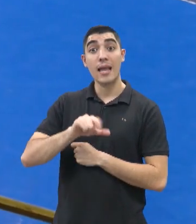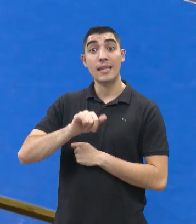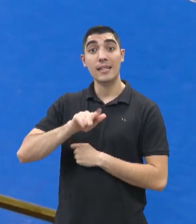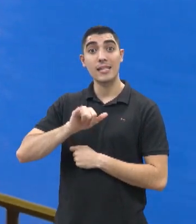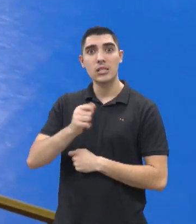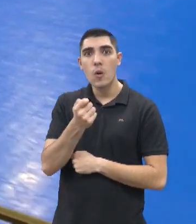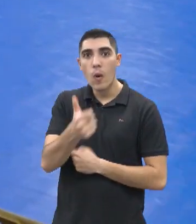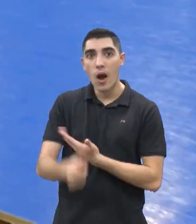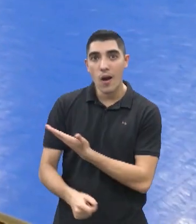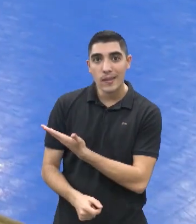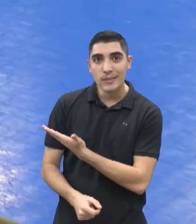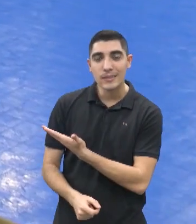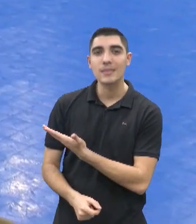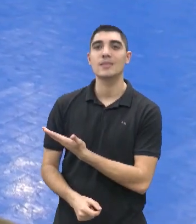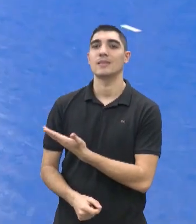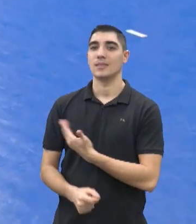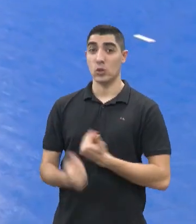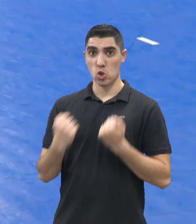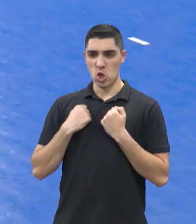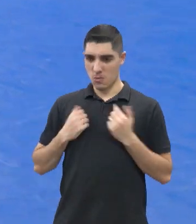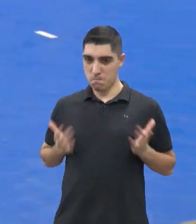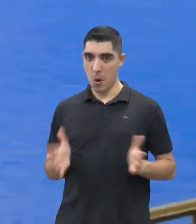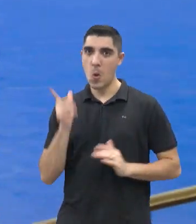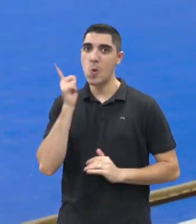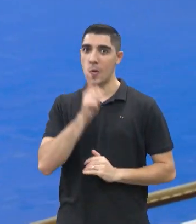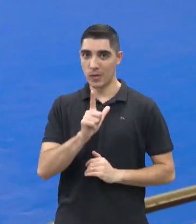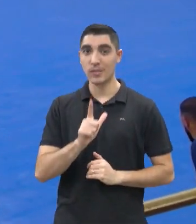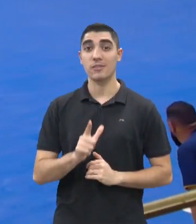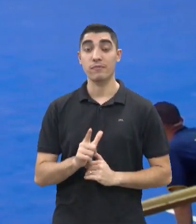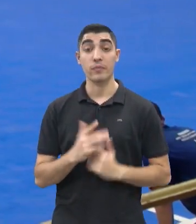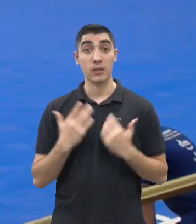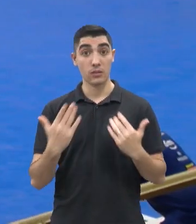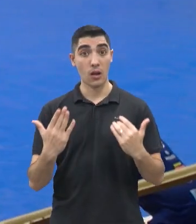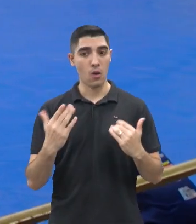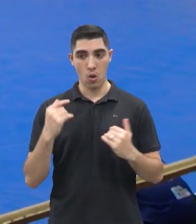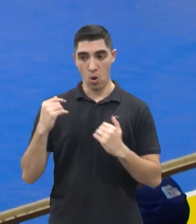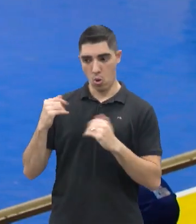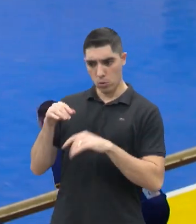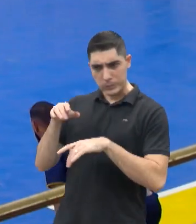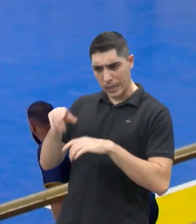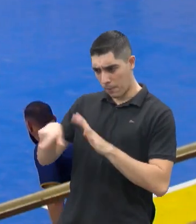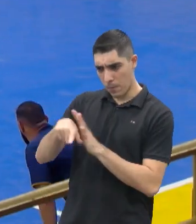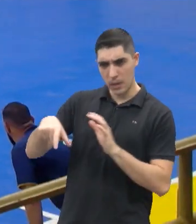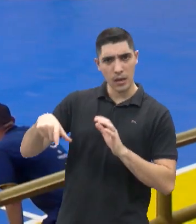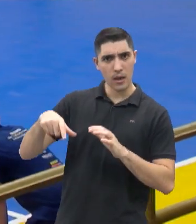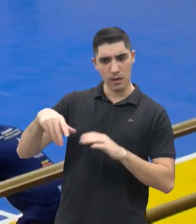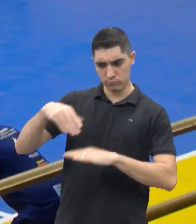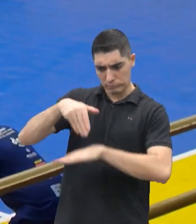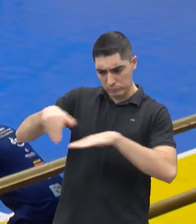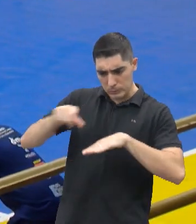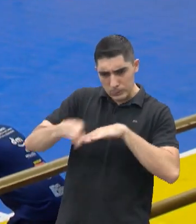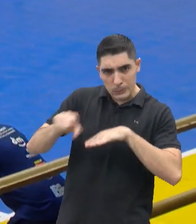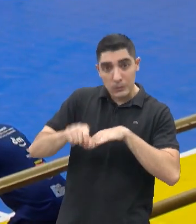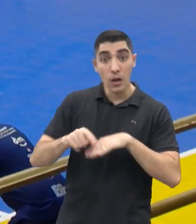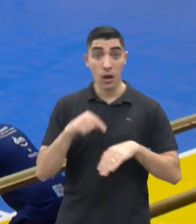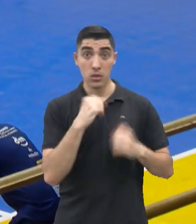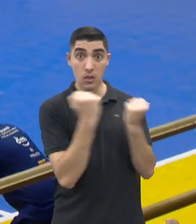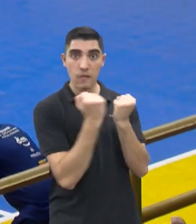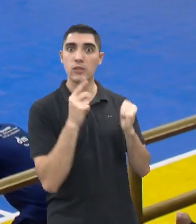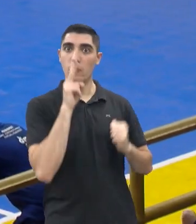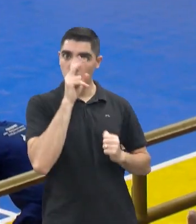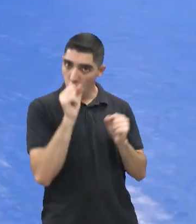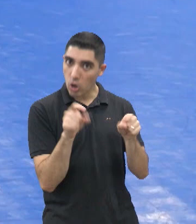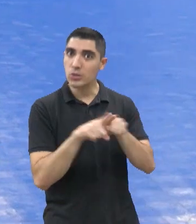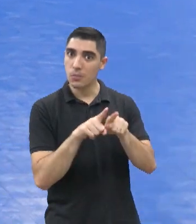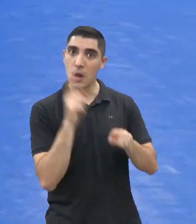foi travada na hora da conclusão. Forte no ataque e também na defesa. Nesse lance, o São José se salvou do gol de